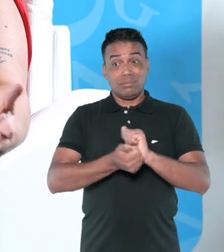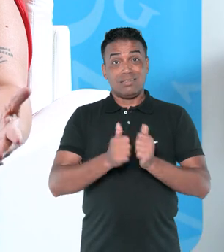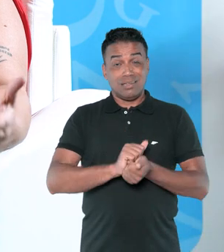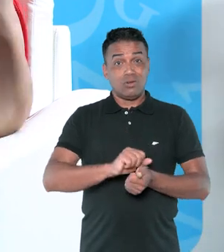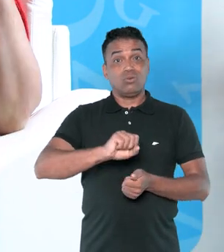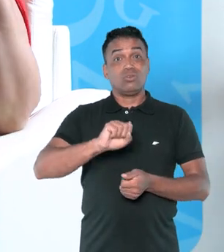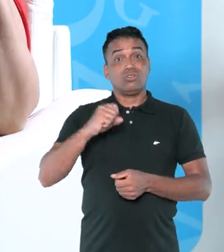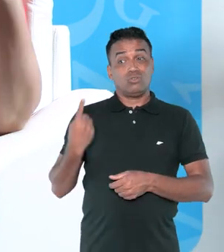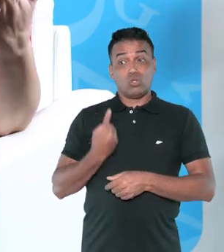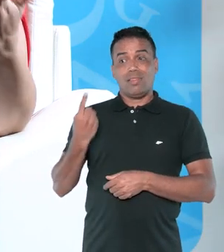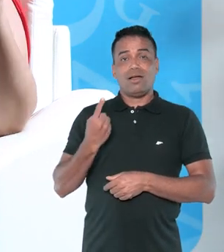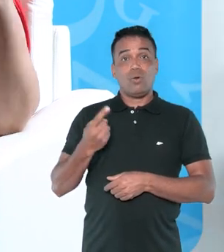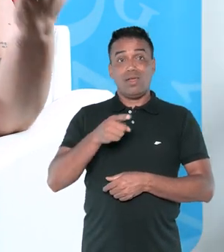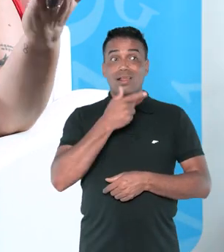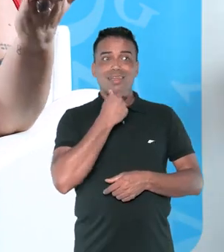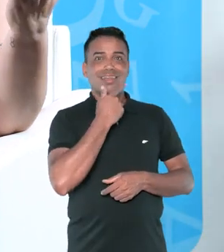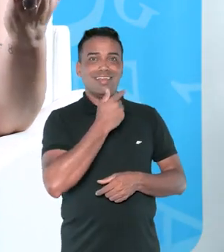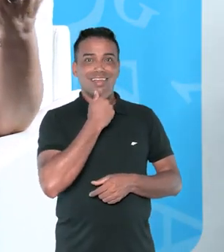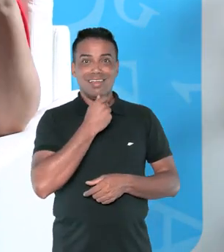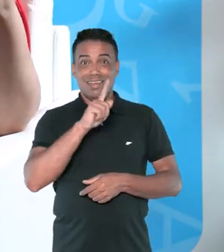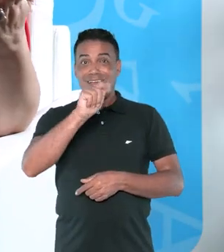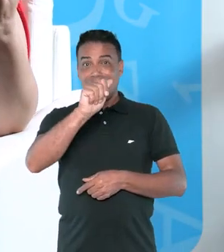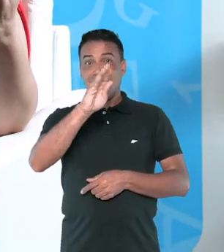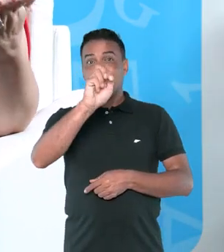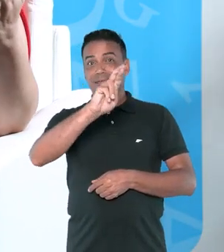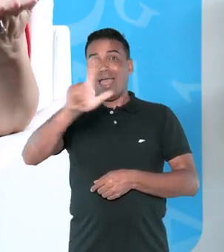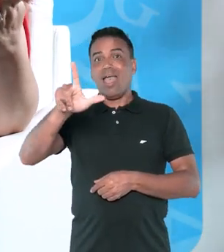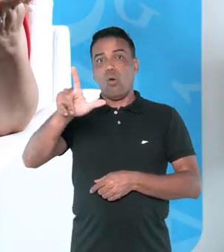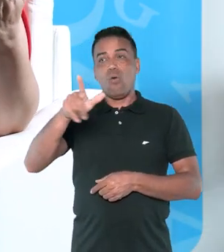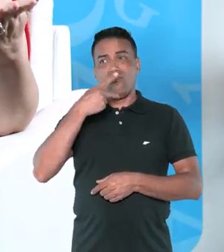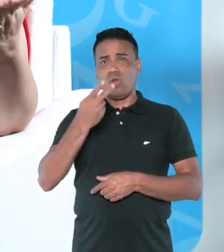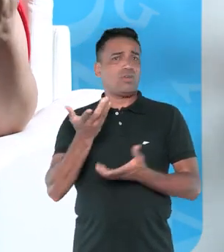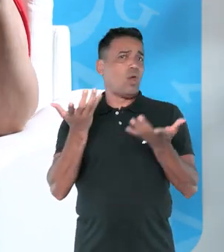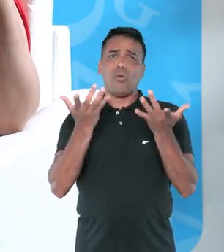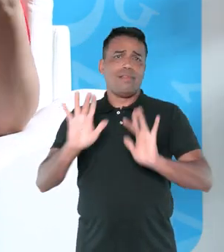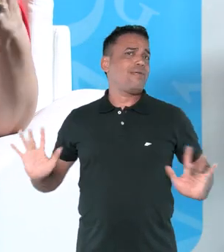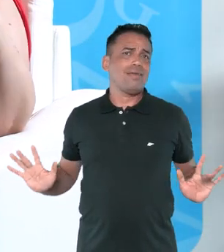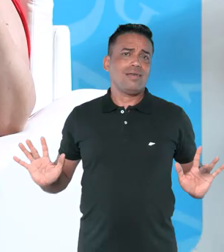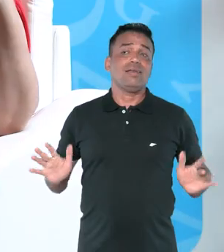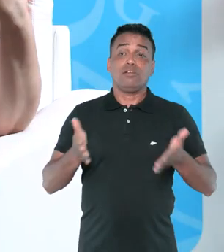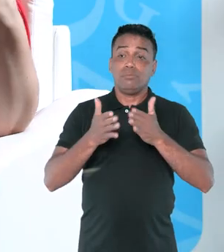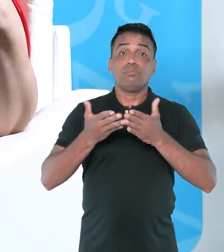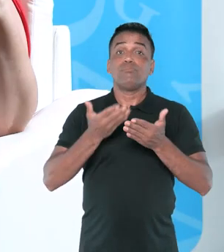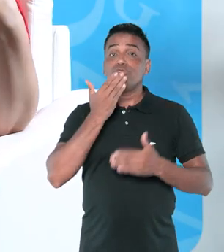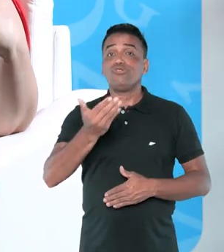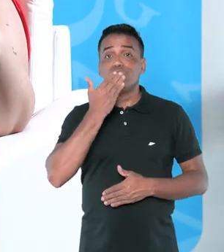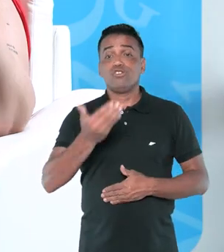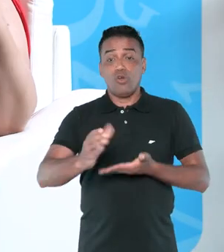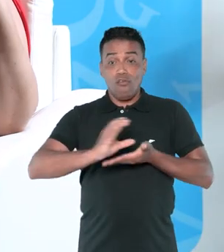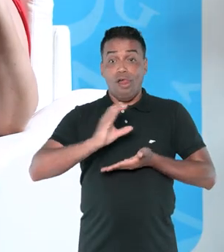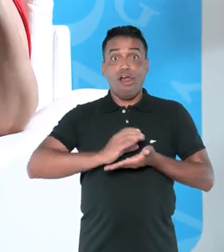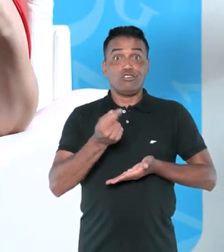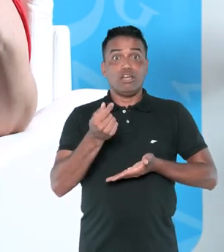ele disse na minha frente, na nossa frente lá, que ele não queria nunca, que ele já tinha pedido, já tinha oferecido muito dinheiro, ele nunca